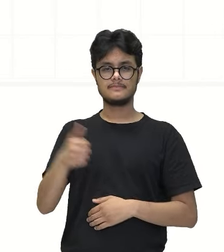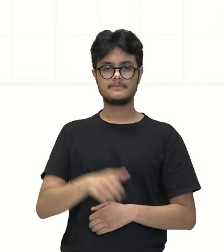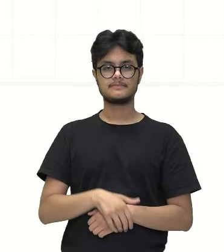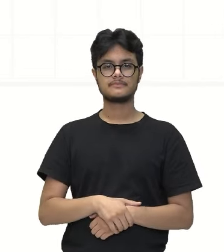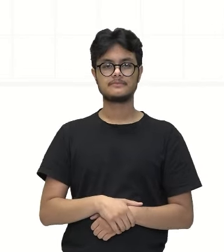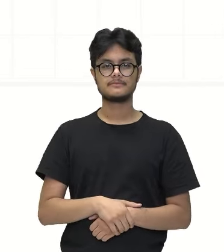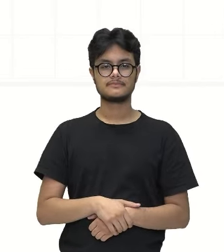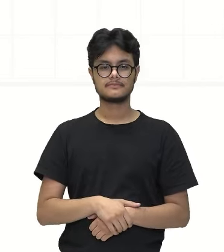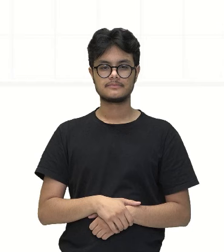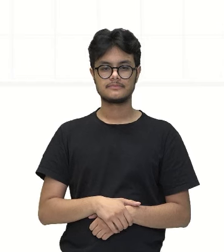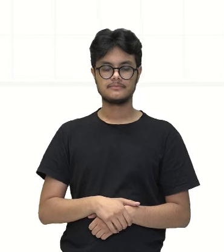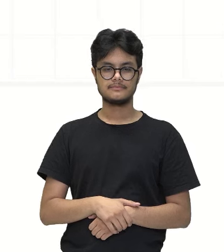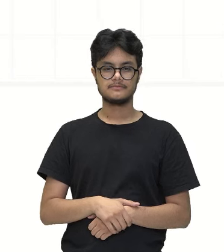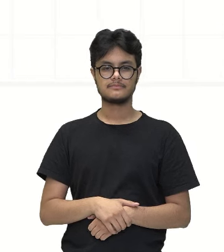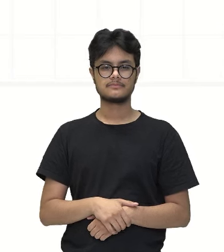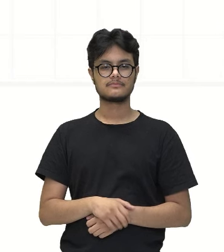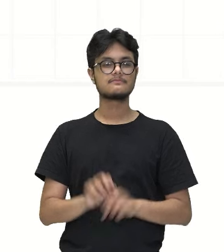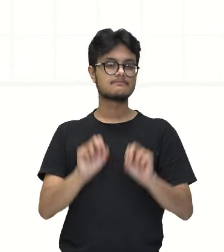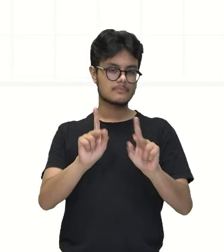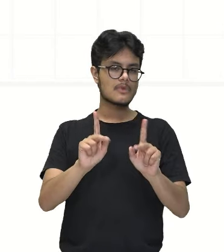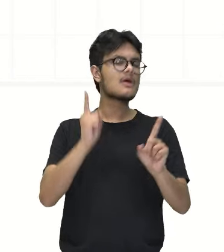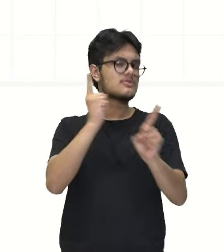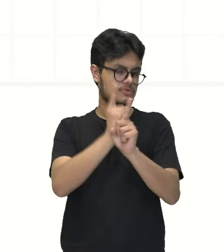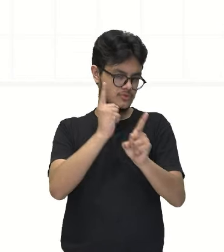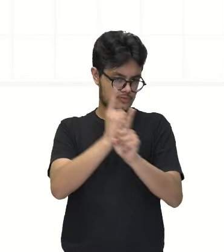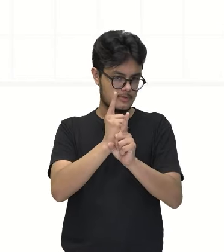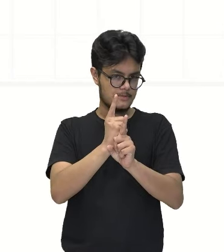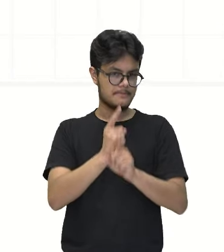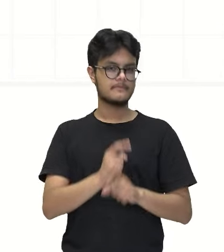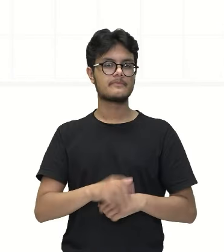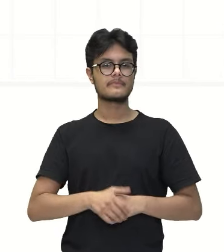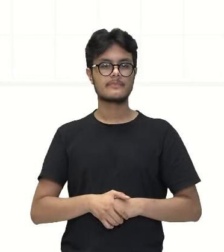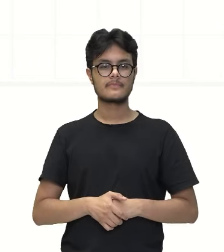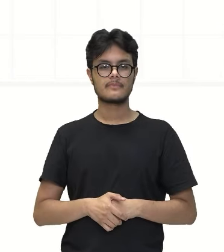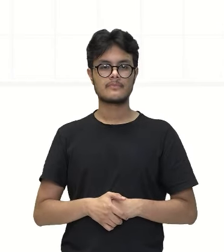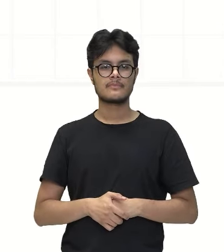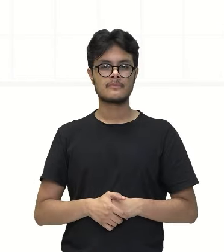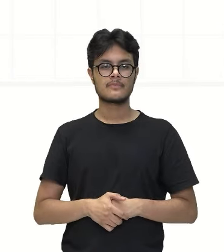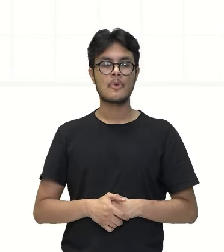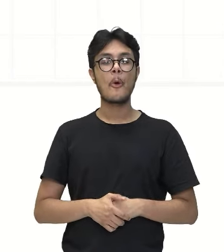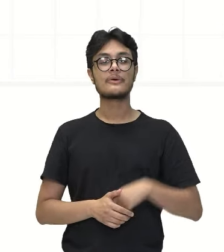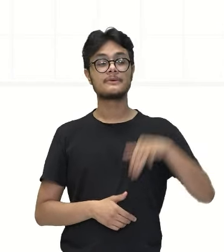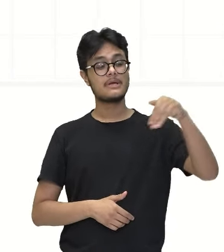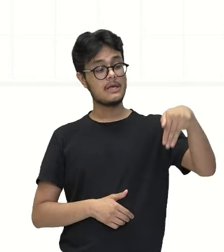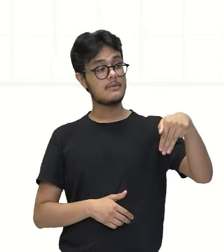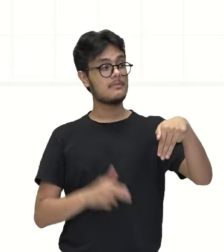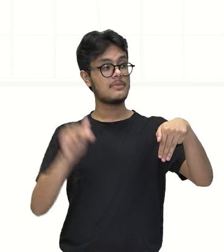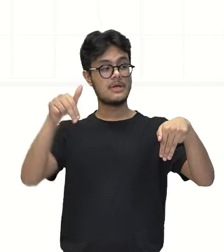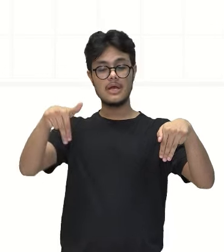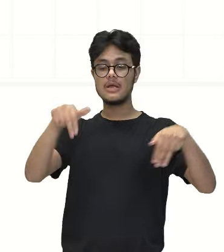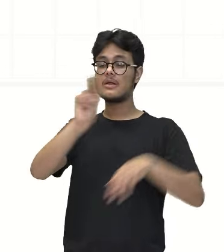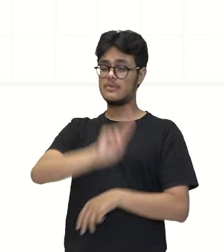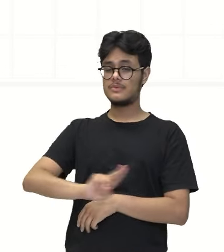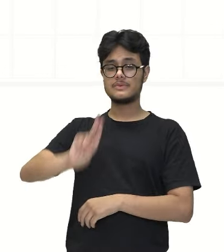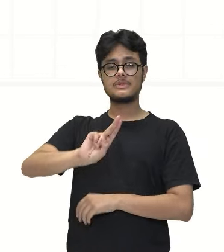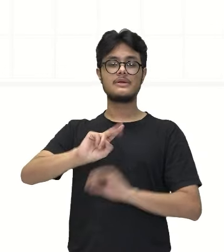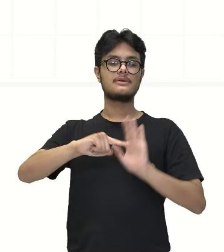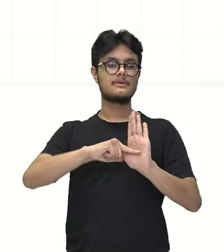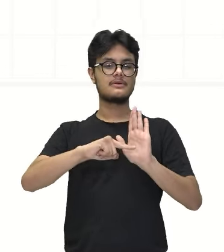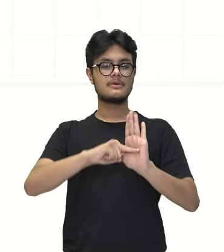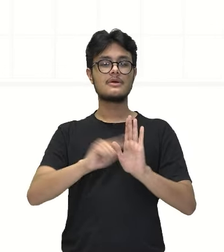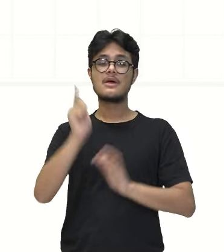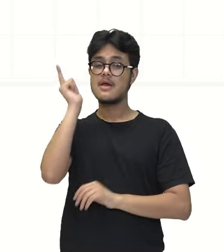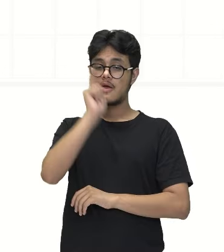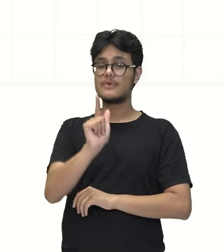4, 12. Então, agora eu já descobri M e N, utilizando só uma fórmula, né? Eu usei essa